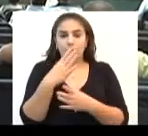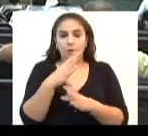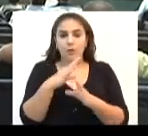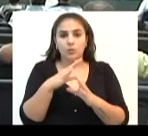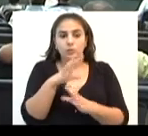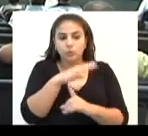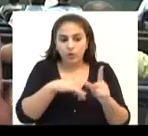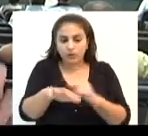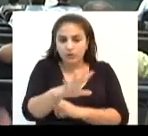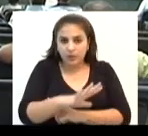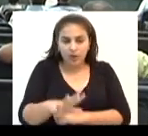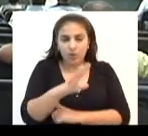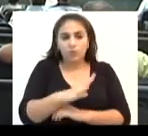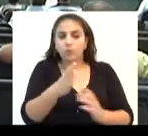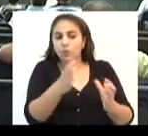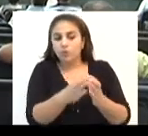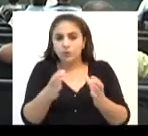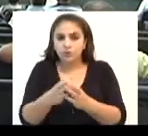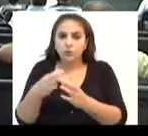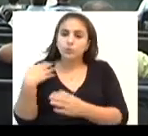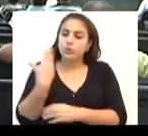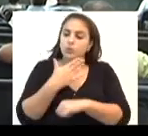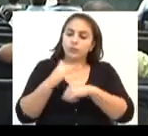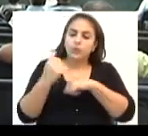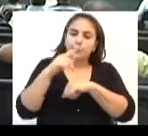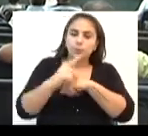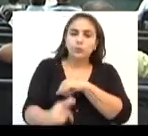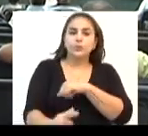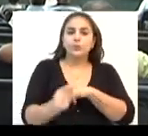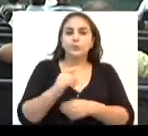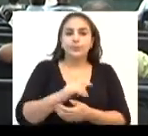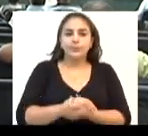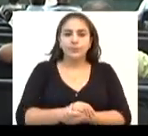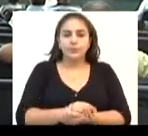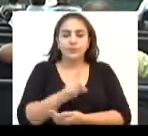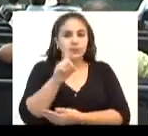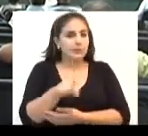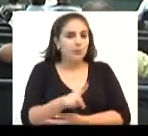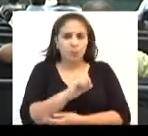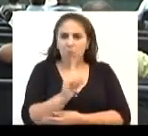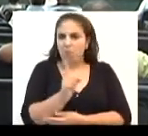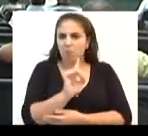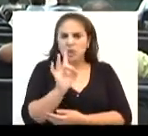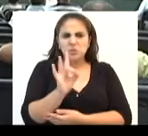o bem coletivo, com a nossa querida Passo Fundo. Tá? Não vai ser